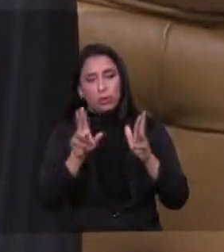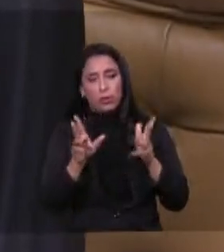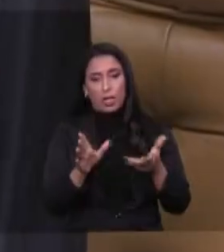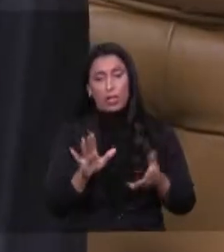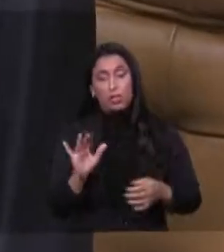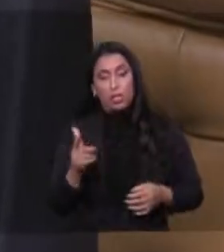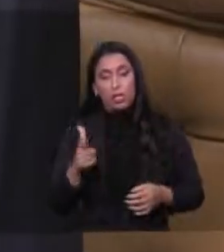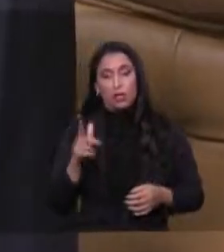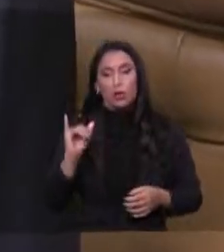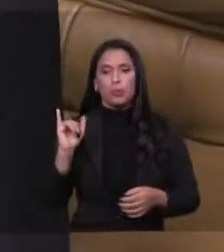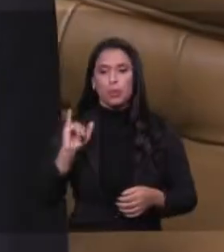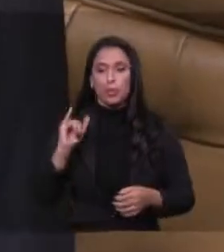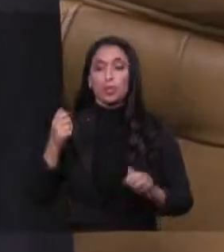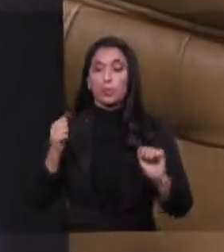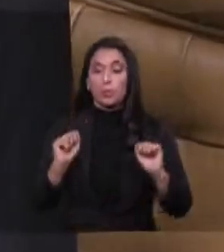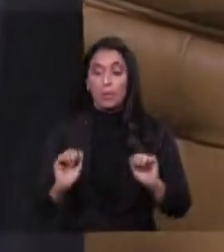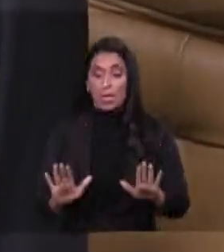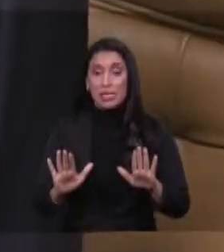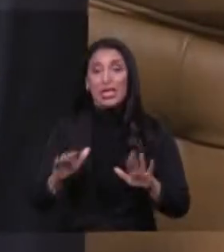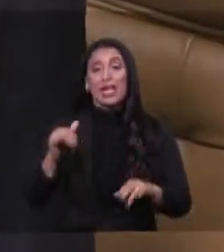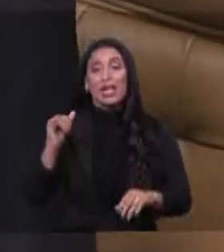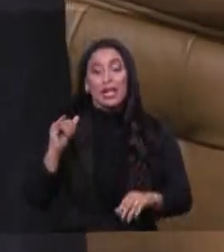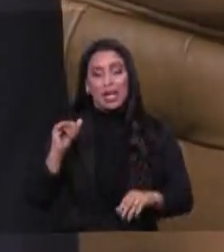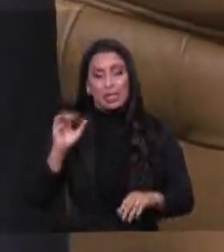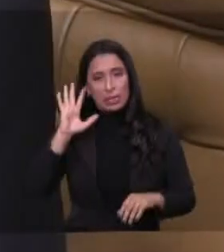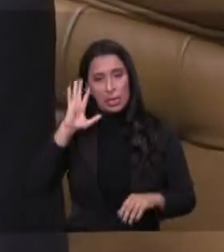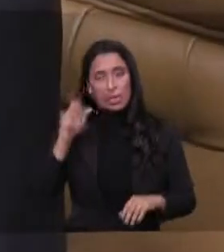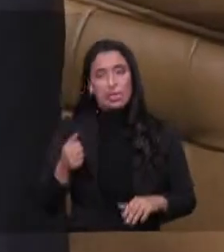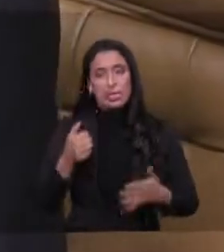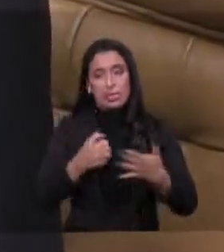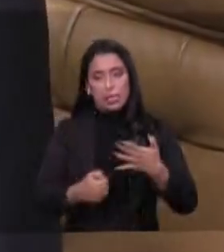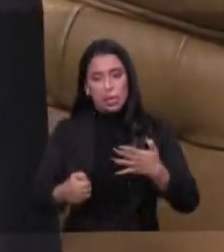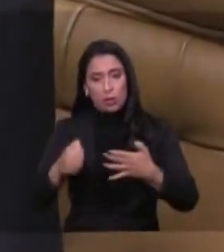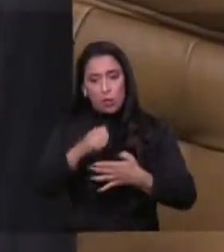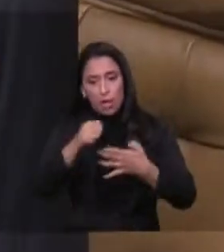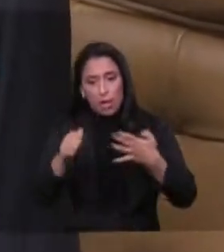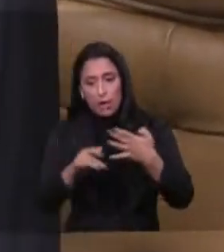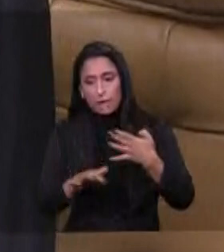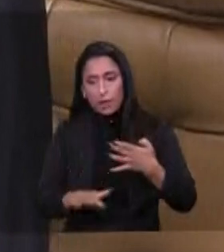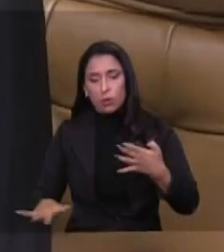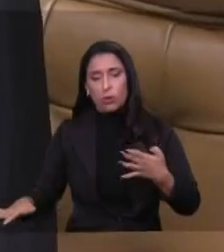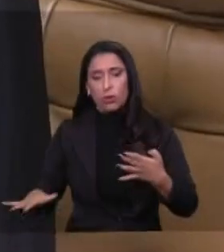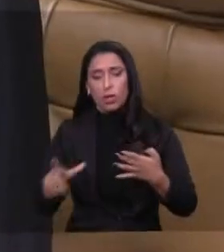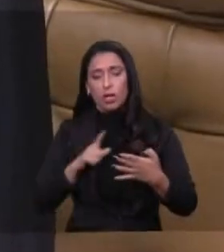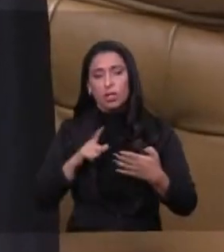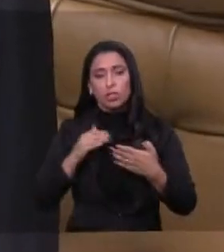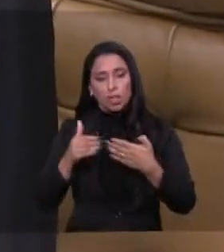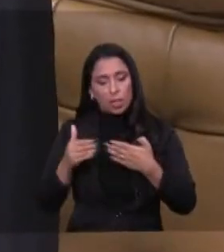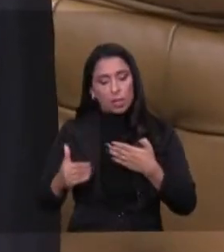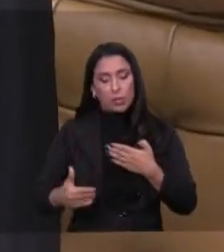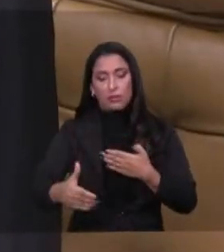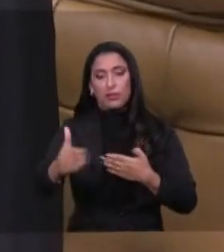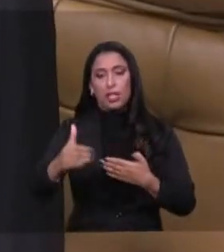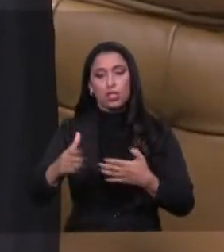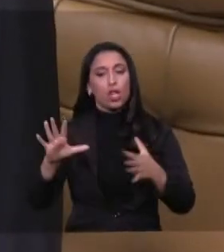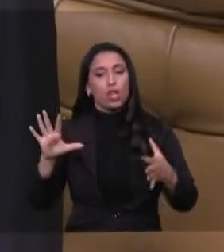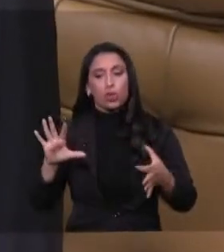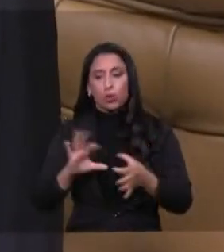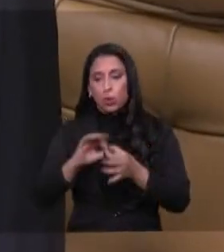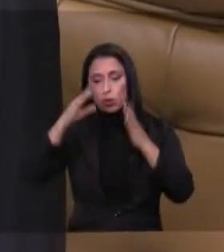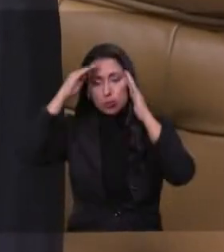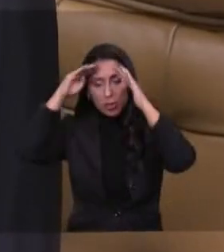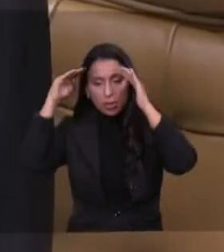é irrelevante. O fato é que a decisão tem efeito vinculante, é dotada de eficácia erga omnes e vincula a todos. Do contrário, nós